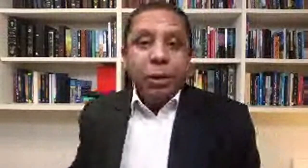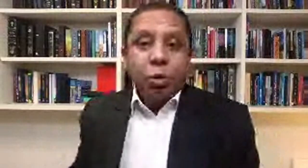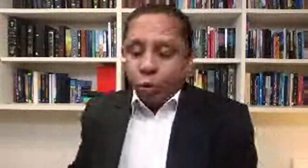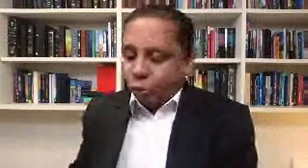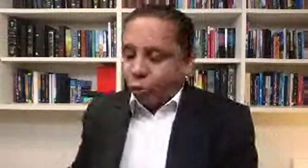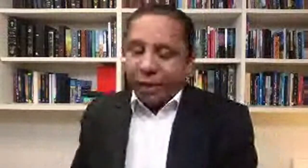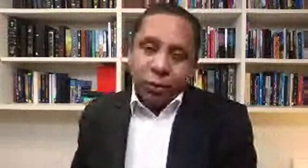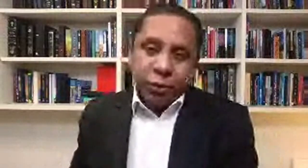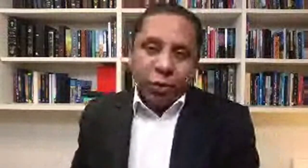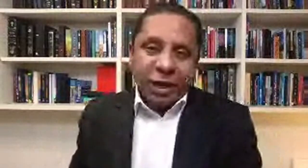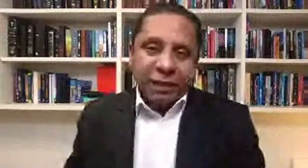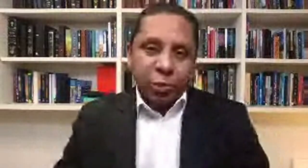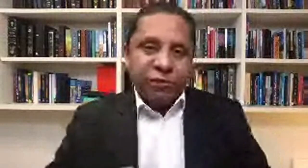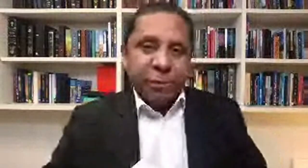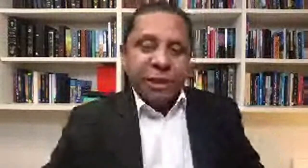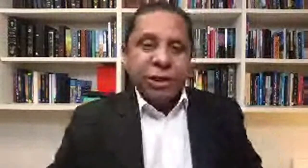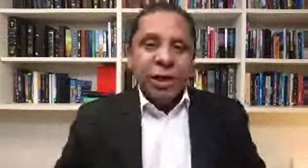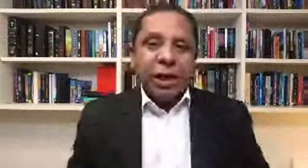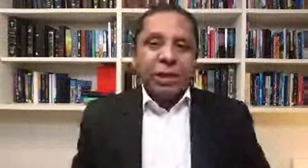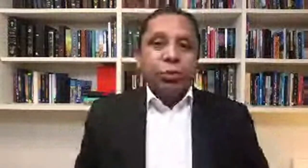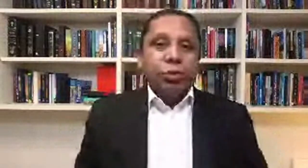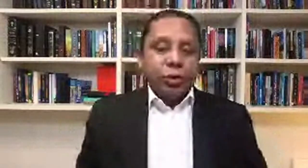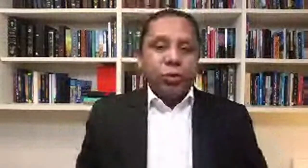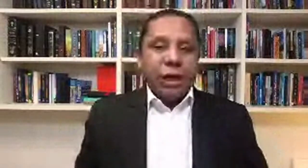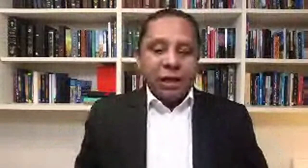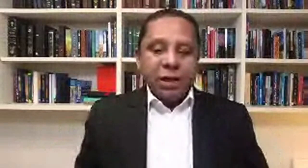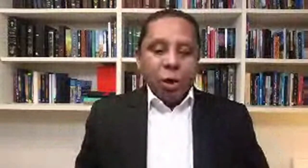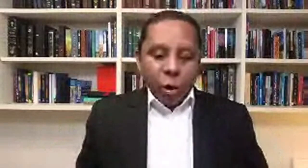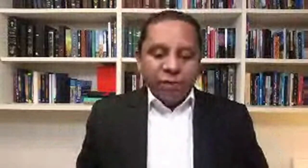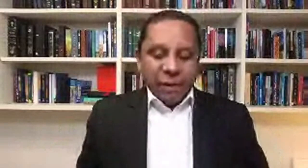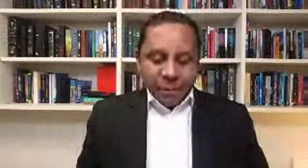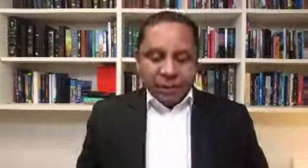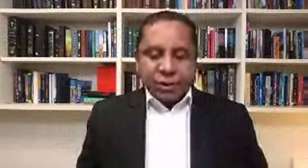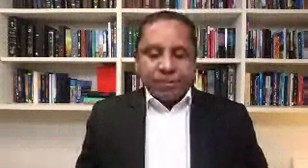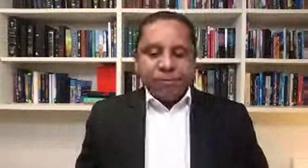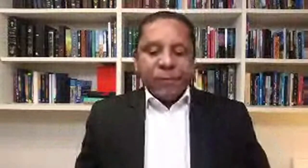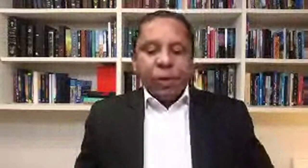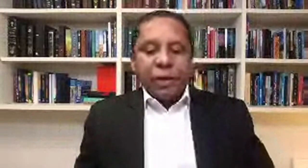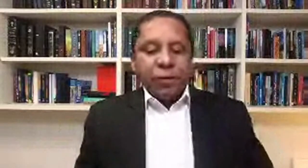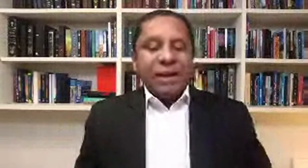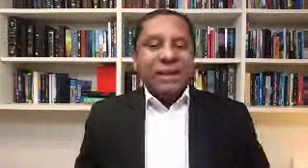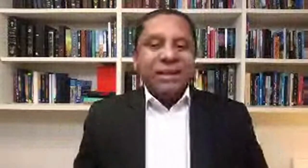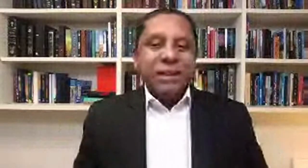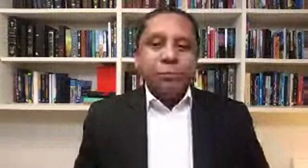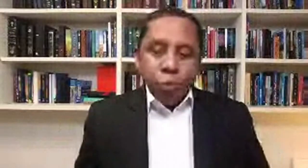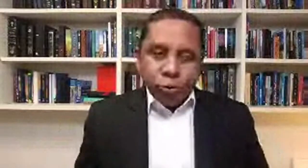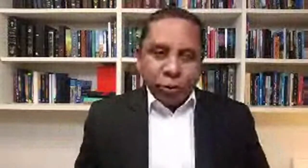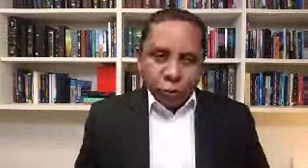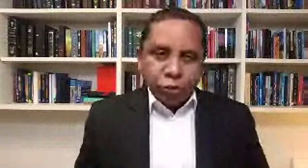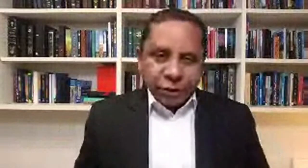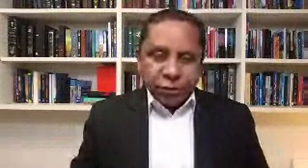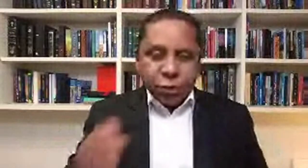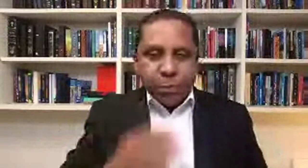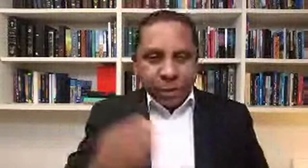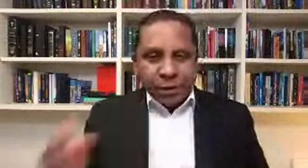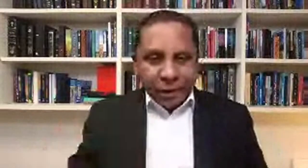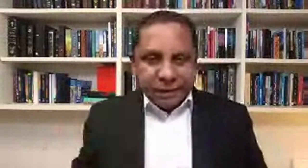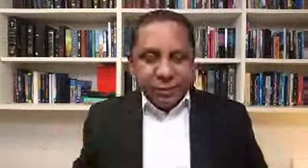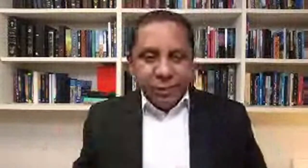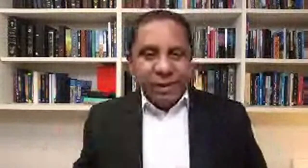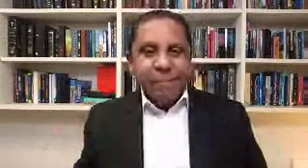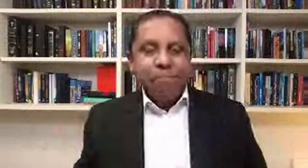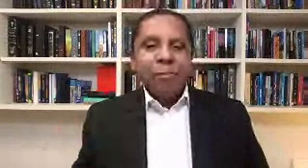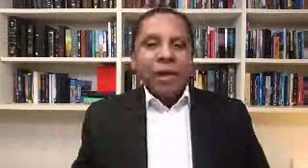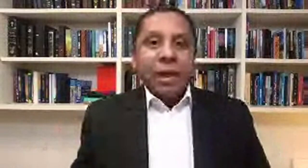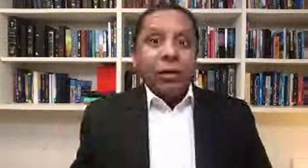estudando a Bíblia conosco, cada um na sua casa, obviamente, cada um no seu lugar, obviamente. Eu quero agradecer muito a todos que estão acompanhando a